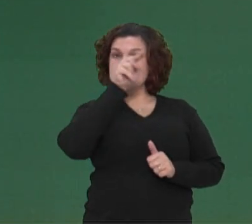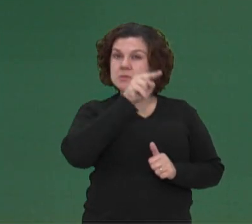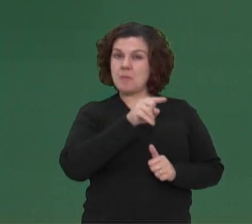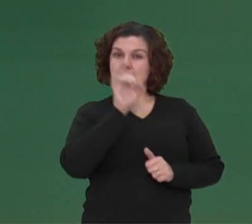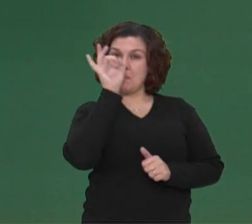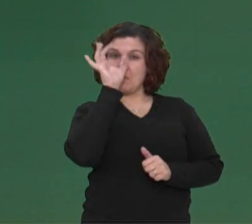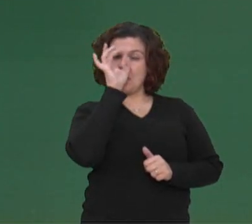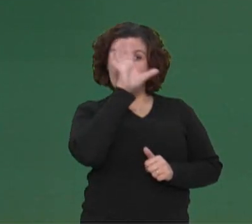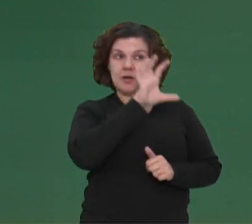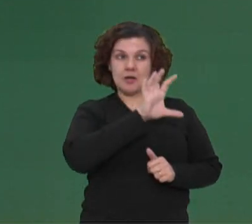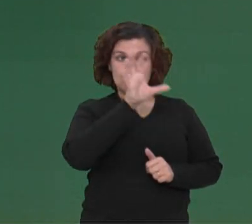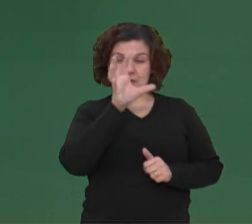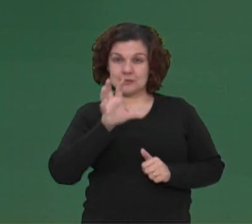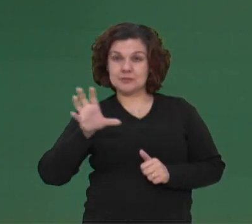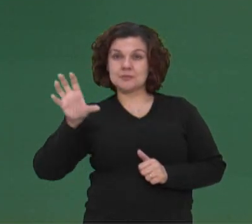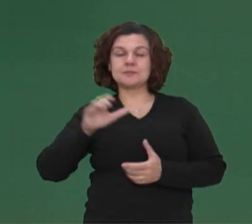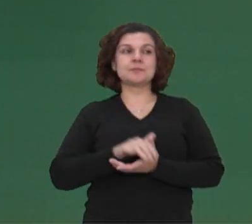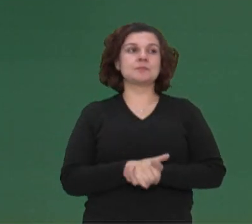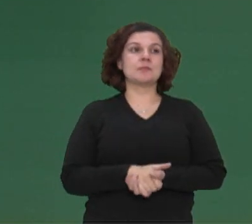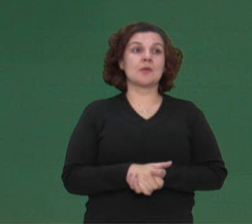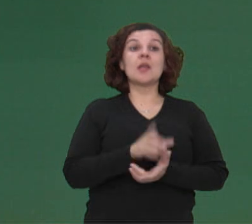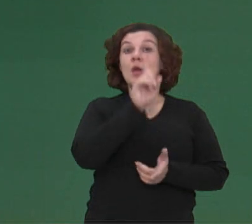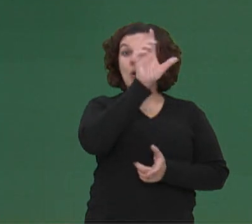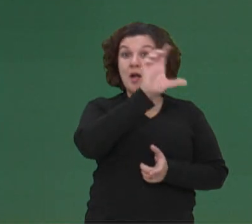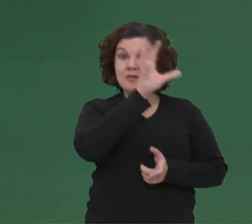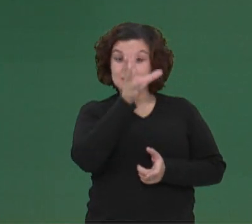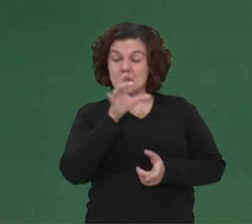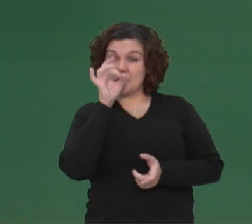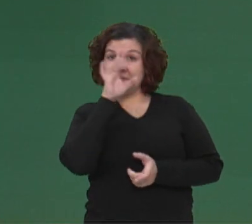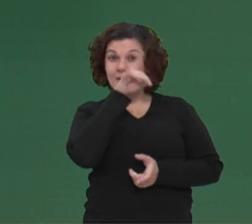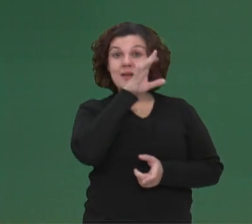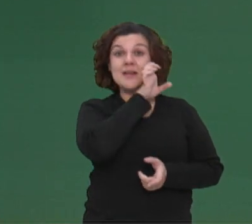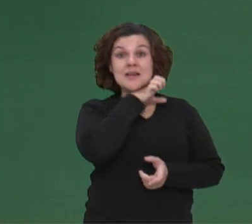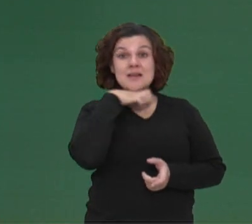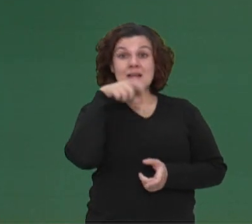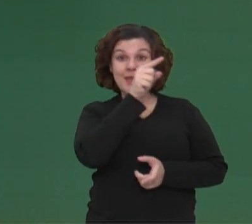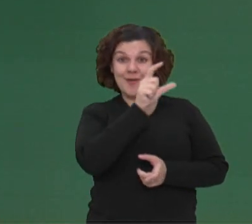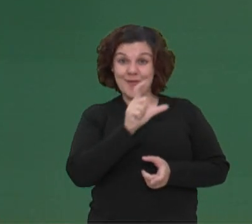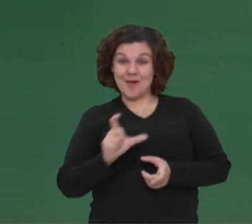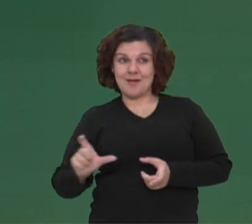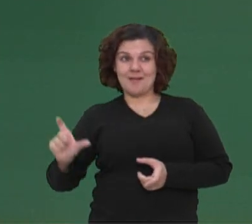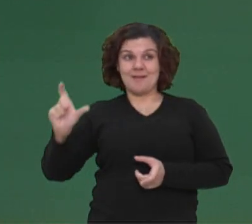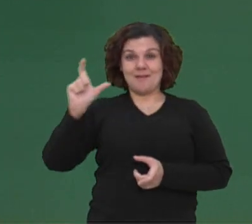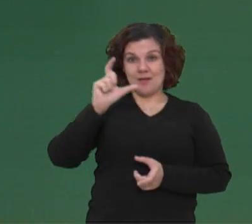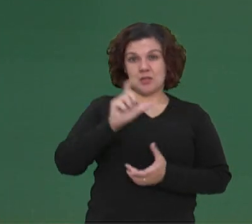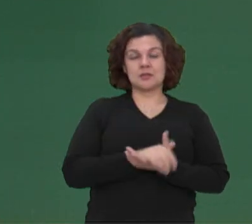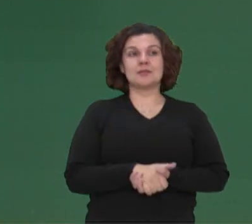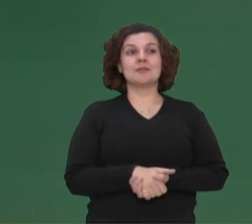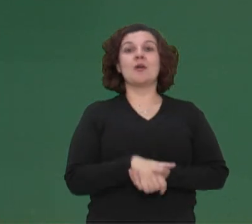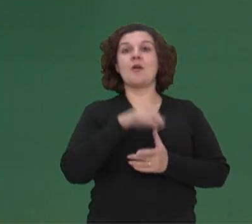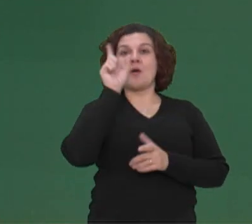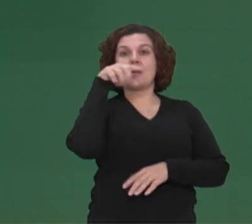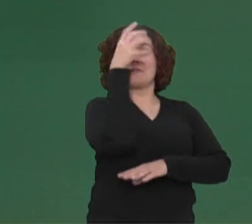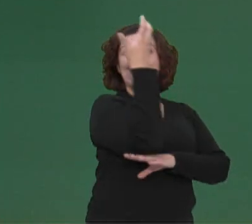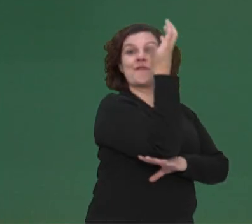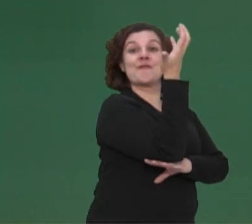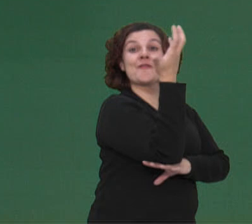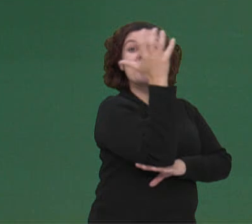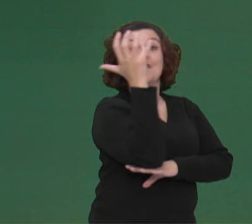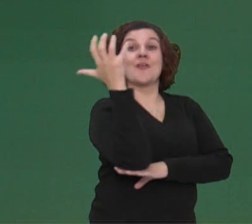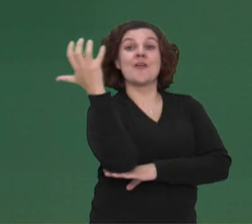assim, ó, passa a linha do Equador. E aí você teria nesta região as florestas